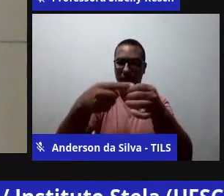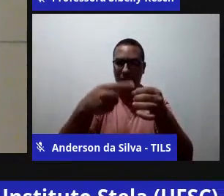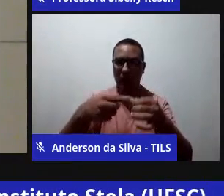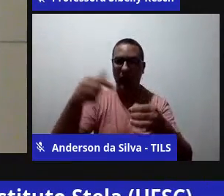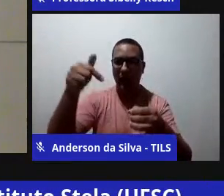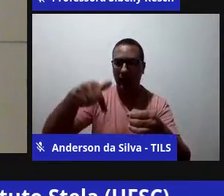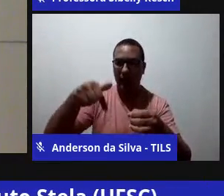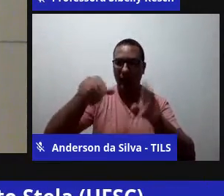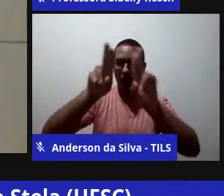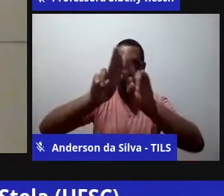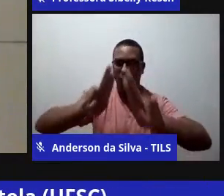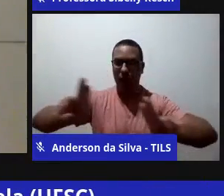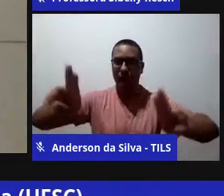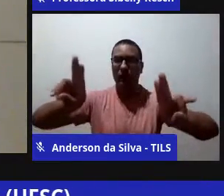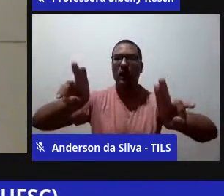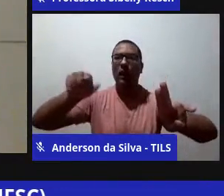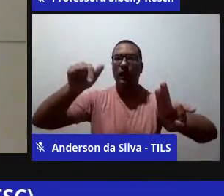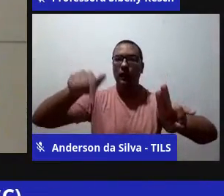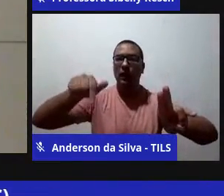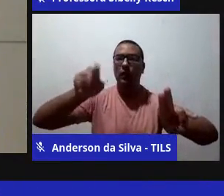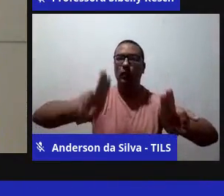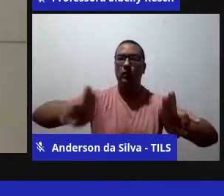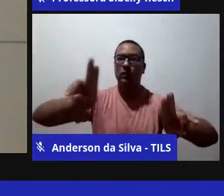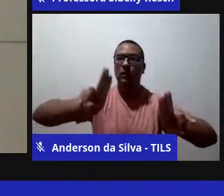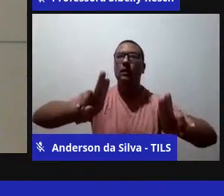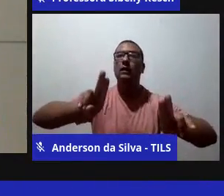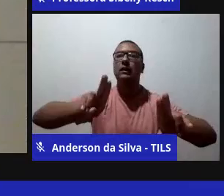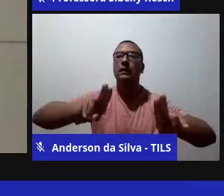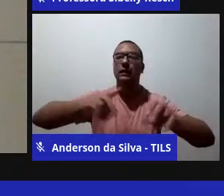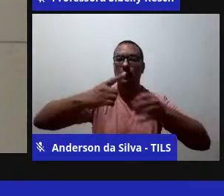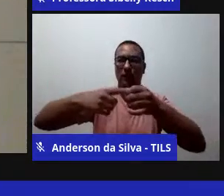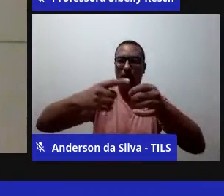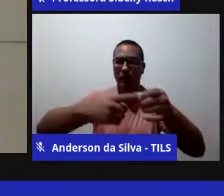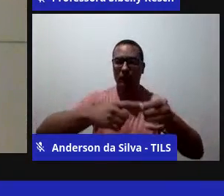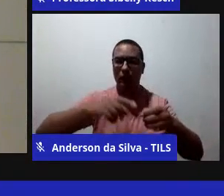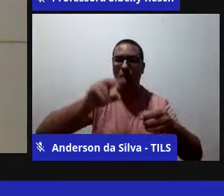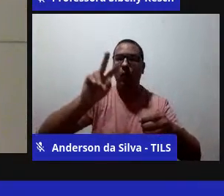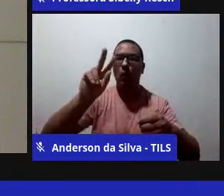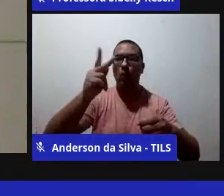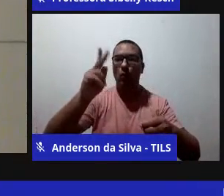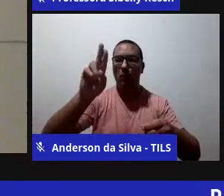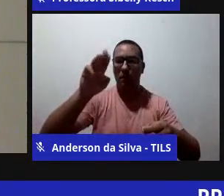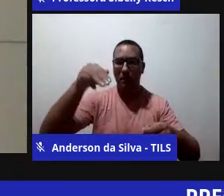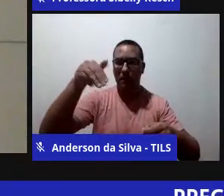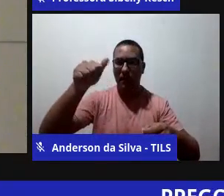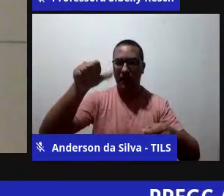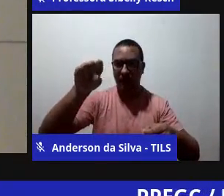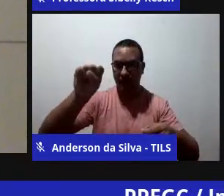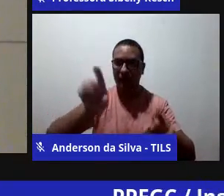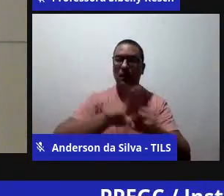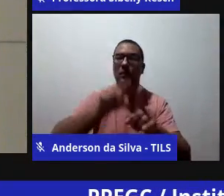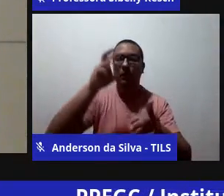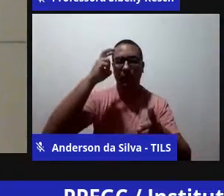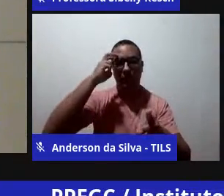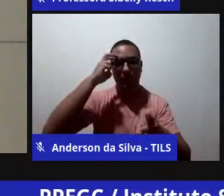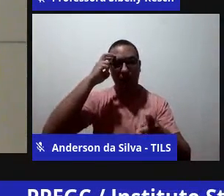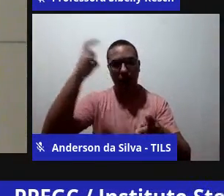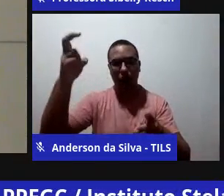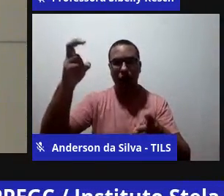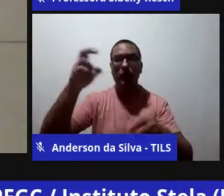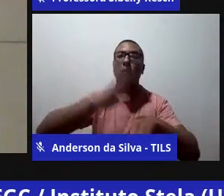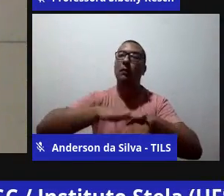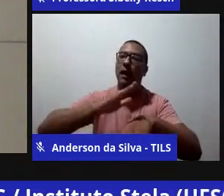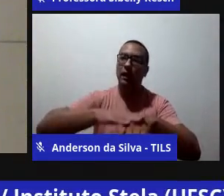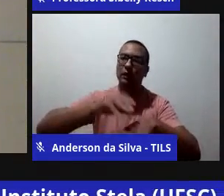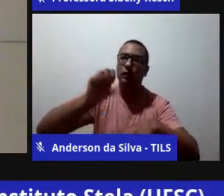de Santa Catarina de X, cidades humanas, mais inteligentes e mais